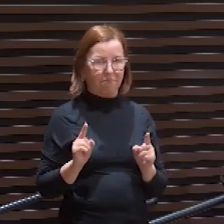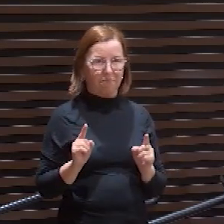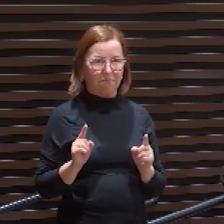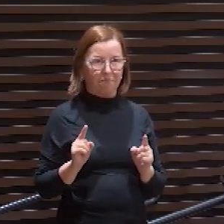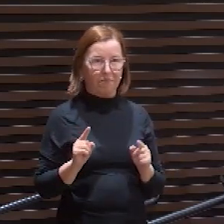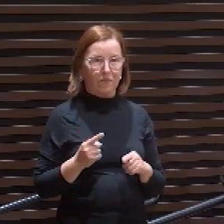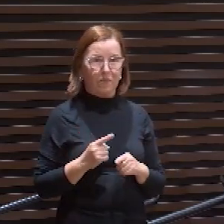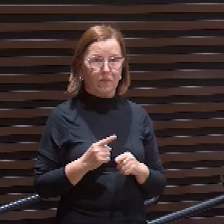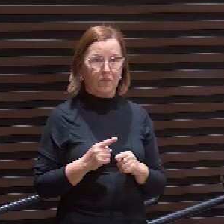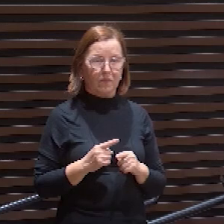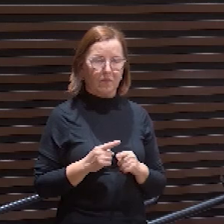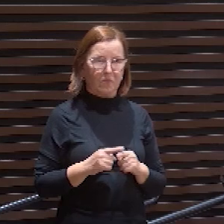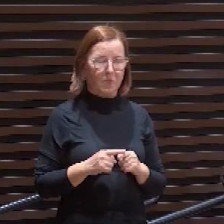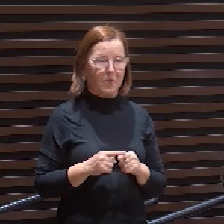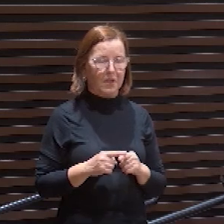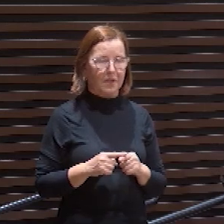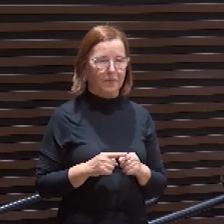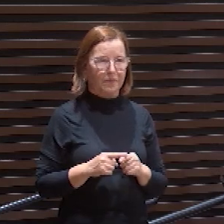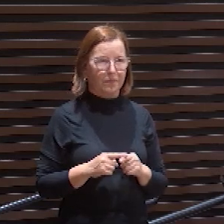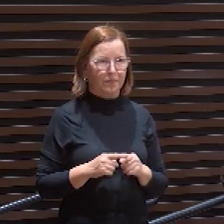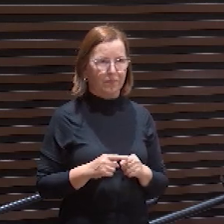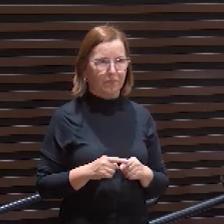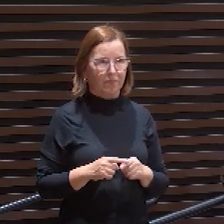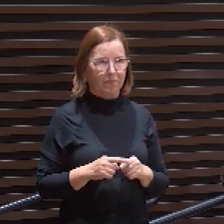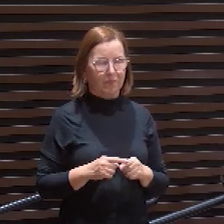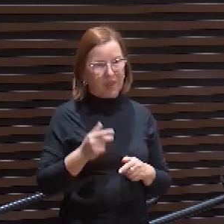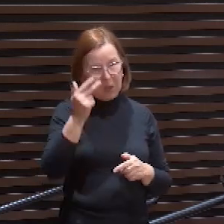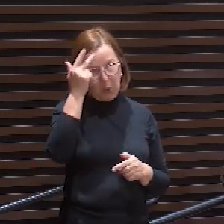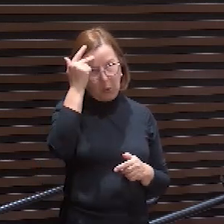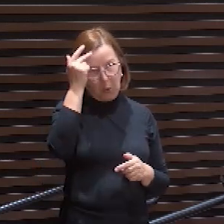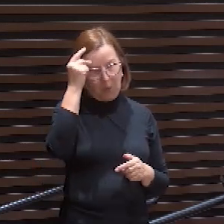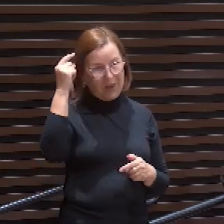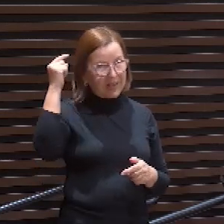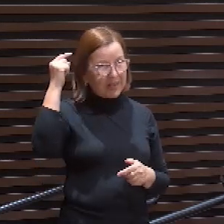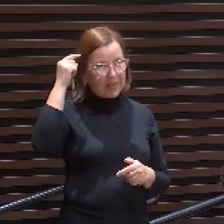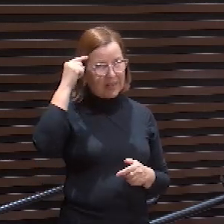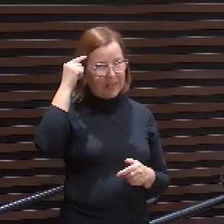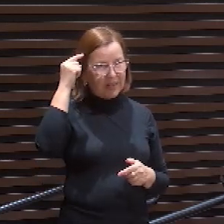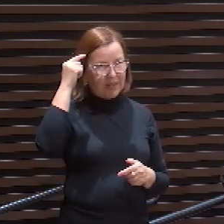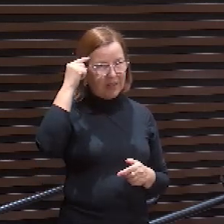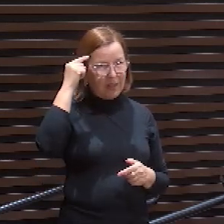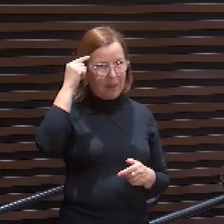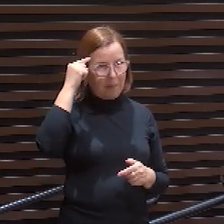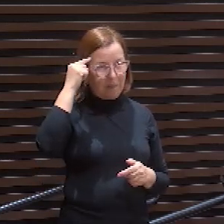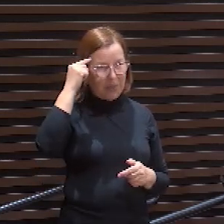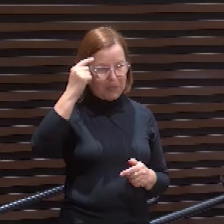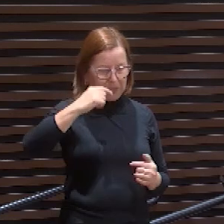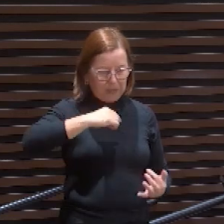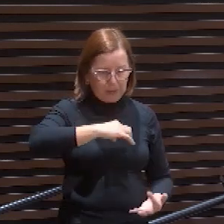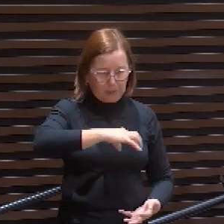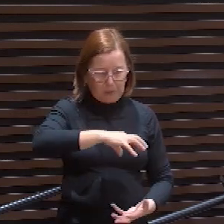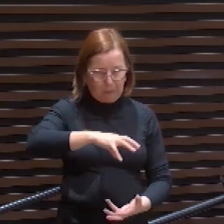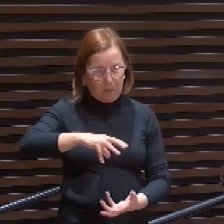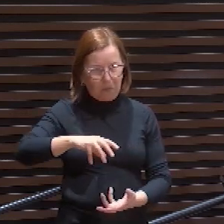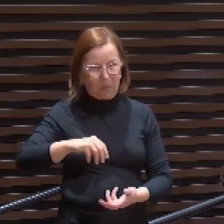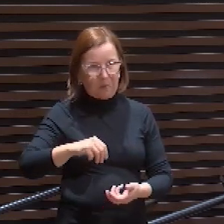Porque é muito comum na mentalidade da terra cambaleante,